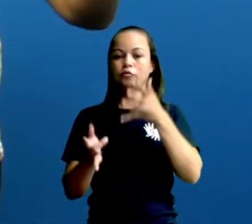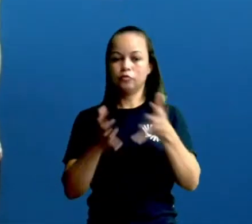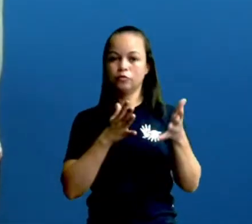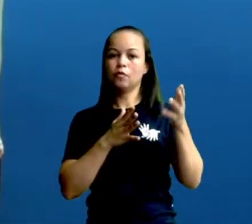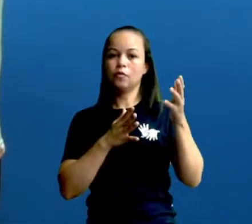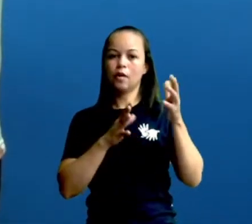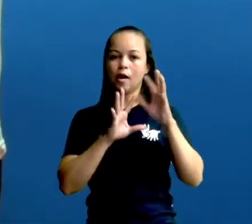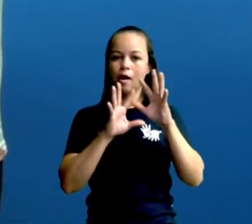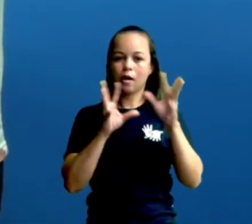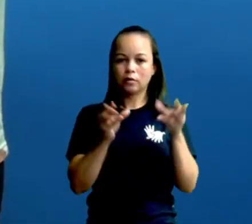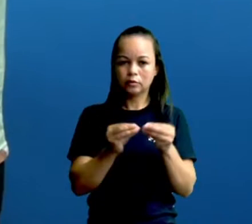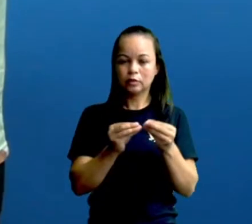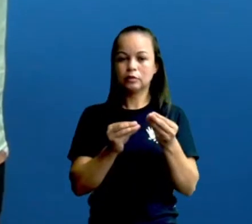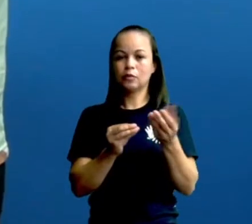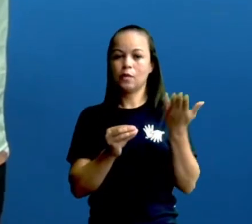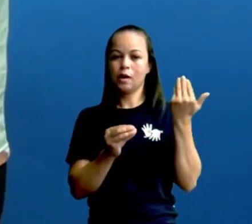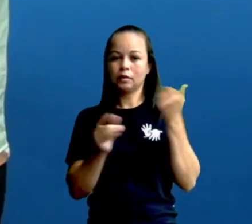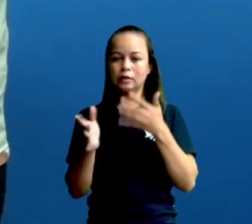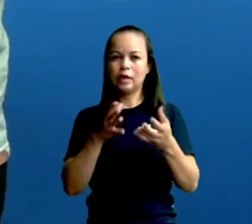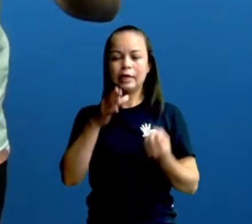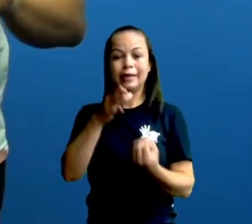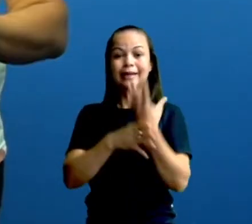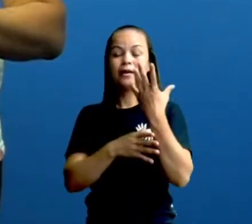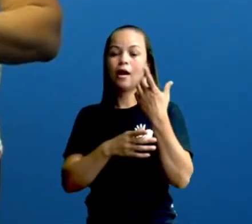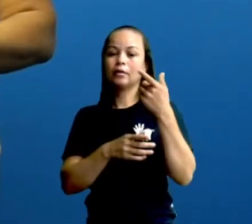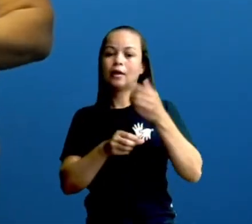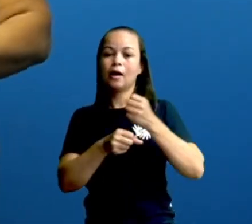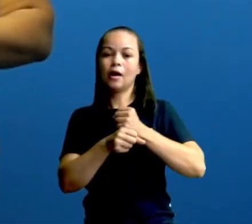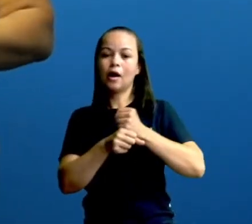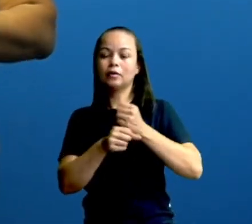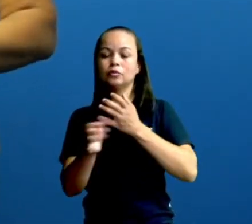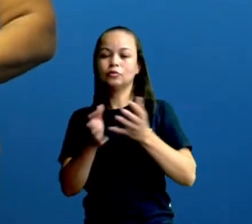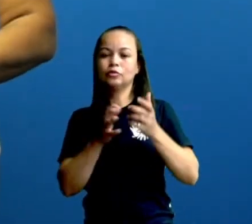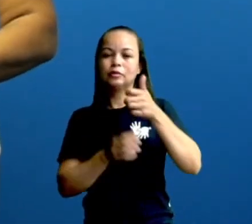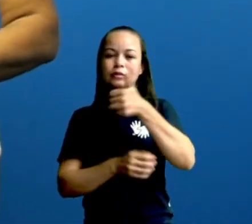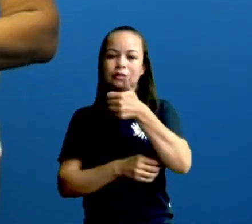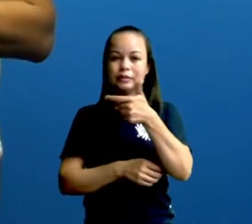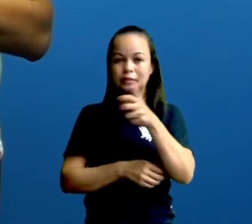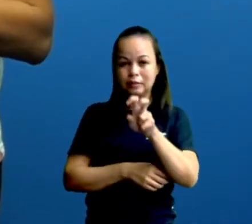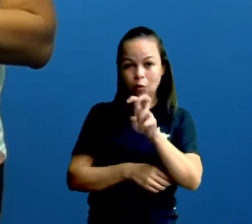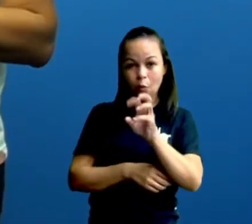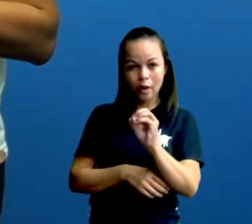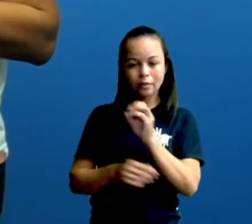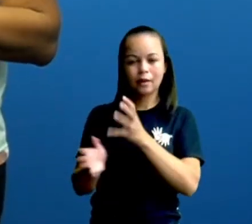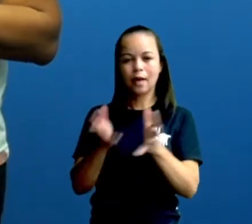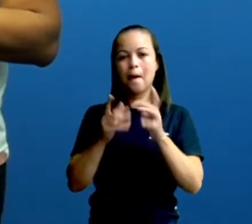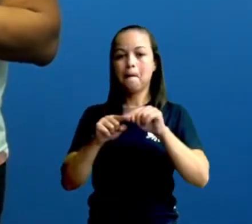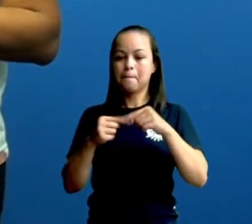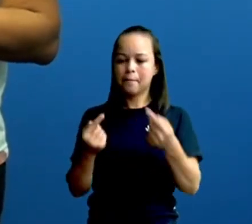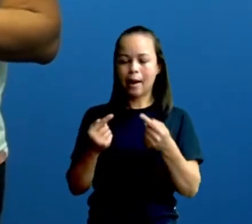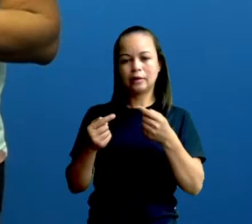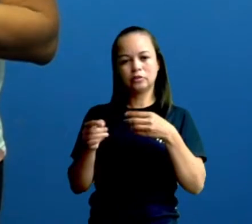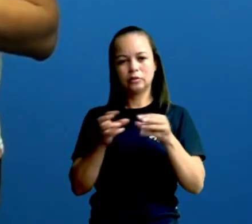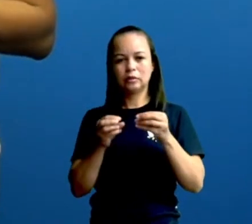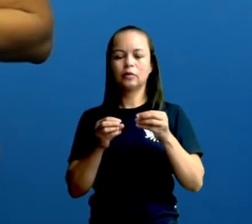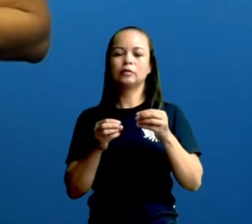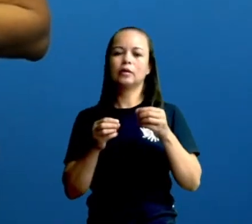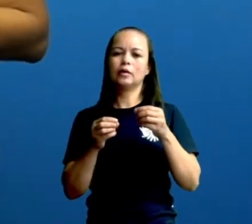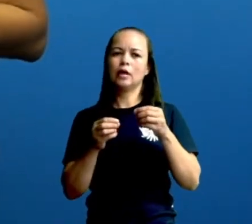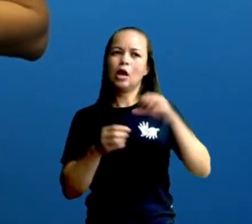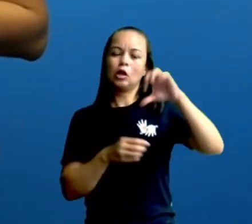anterior. Imagina, criada há 150 anos e até hoje tem uma importância relevante. Mas, claro, não podemos deixar de considerar